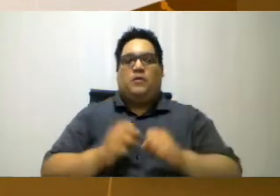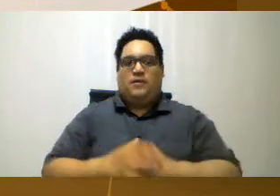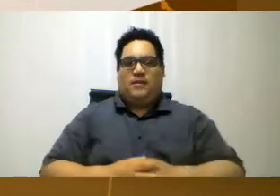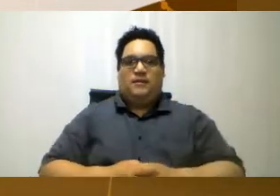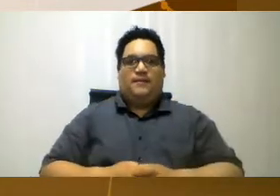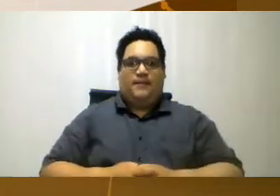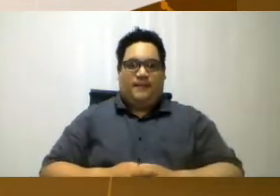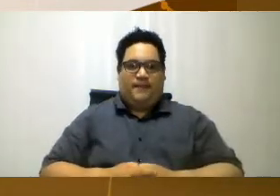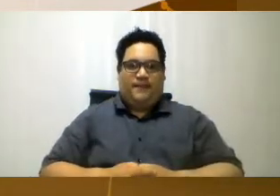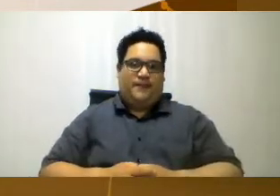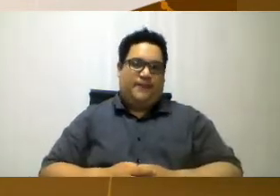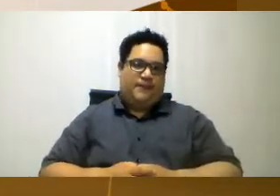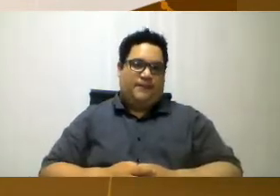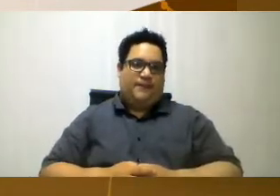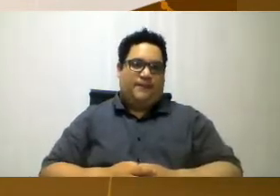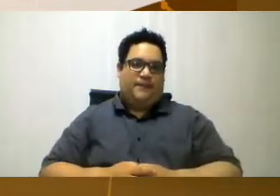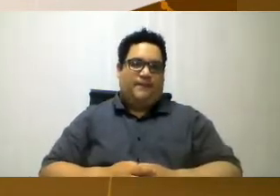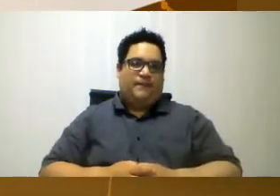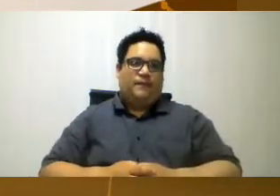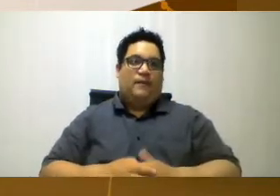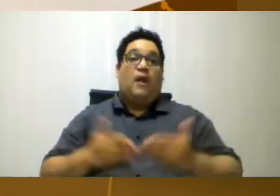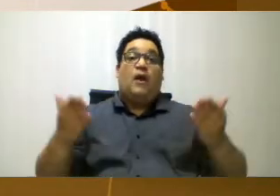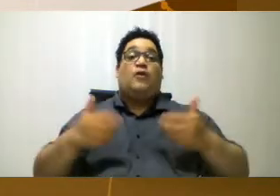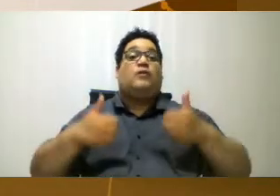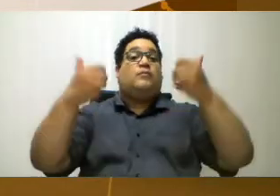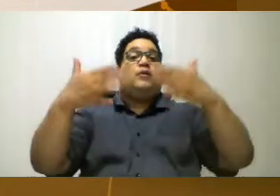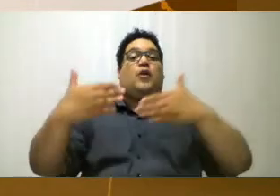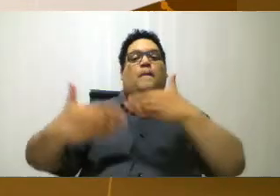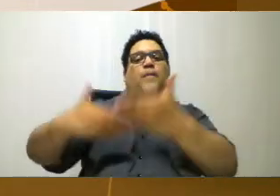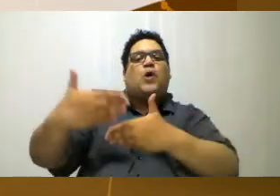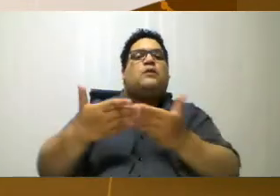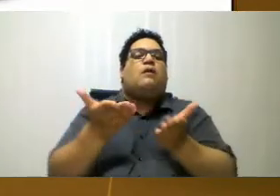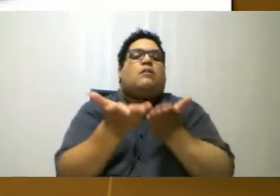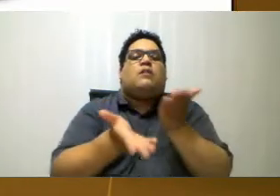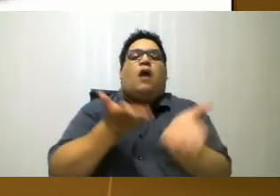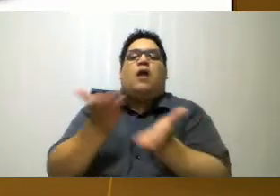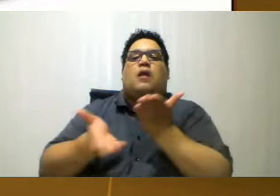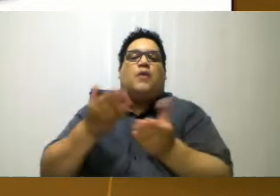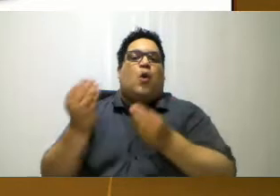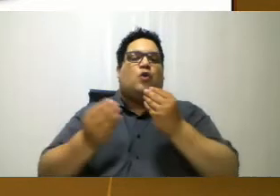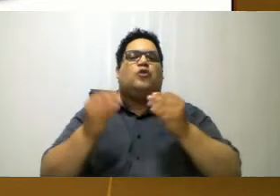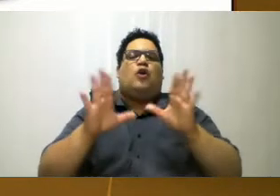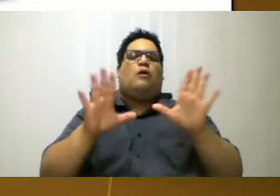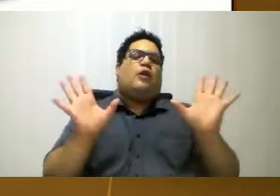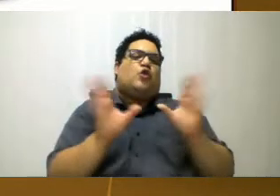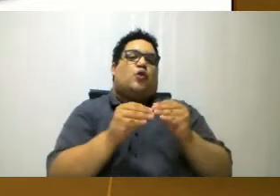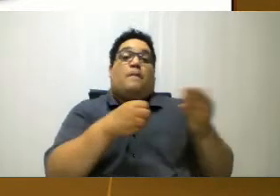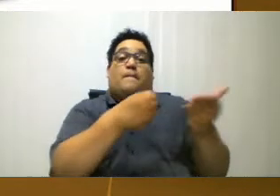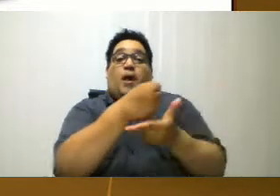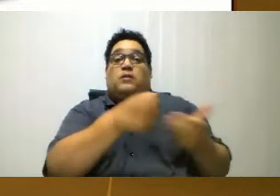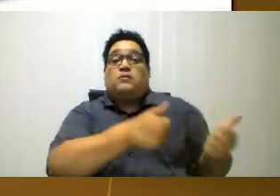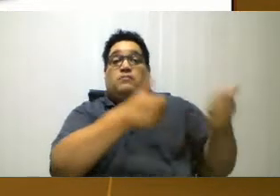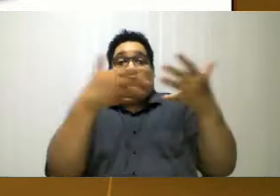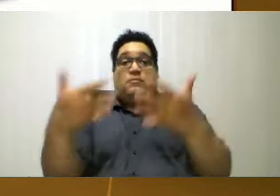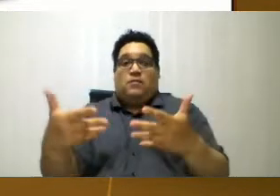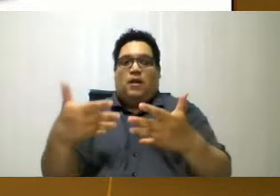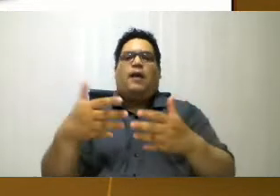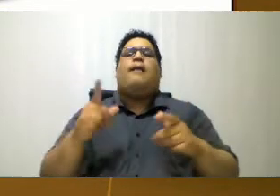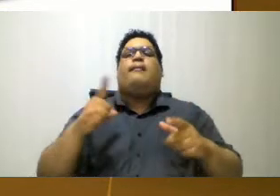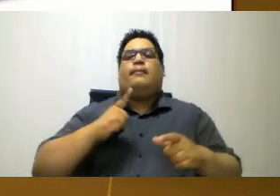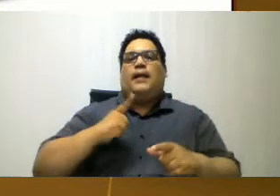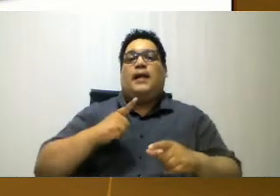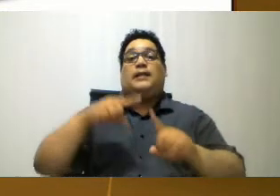Bom, vamos falar agora dos processos de tratamento, né? Só um nivelamento básico. Existem basicamente dois